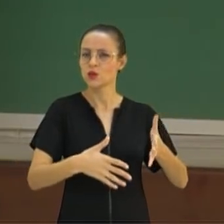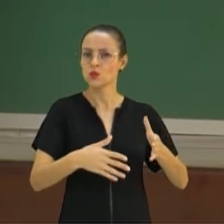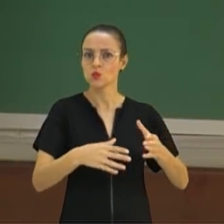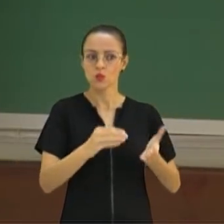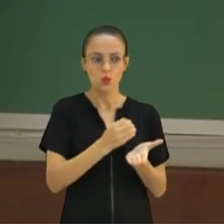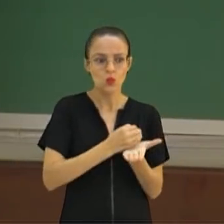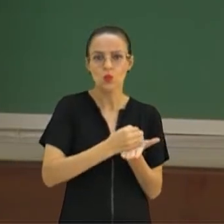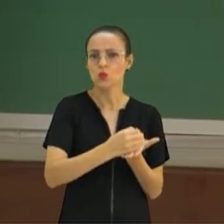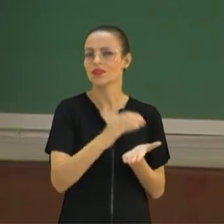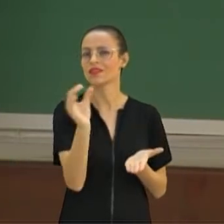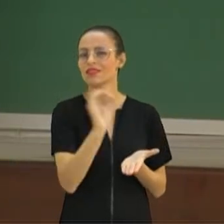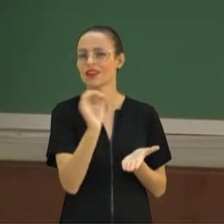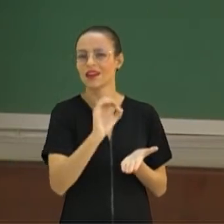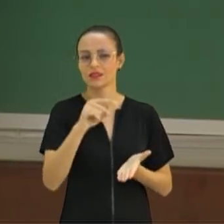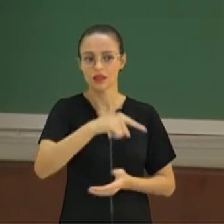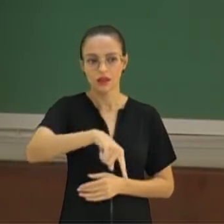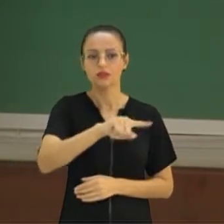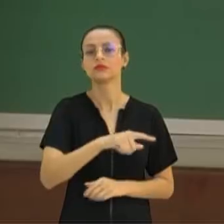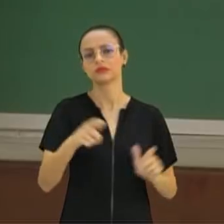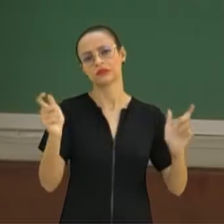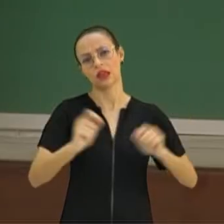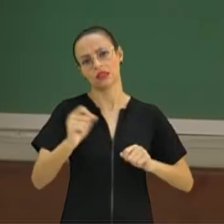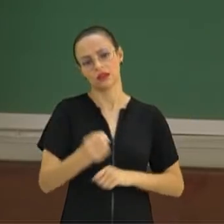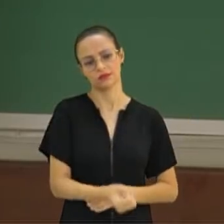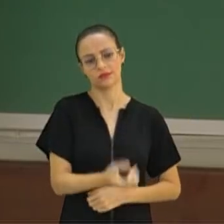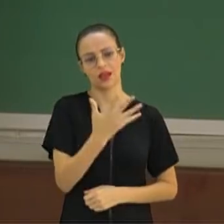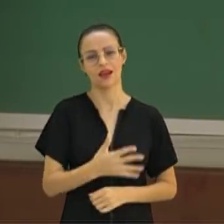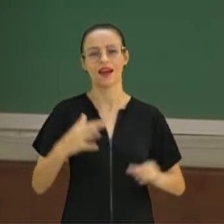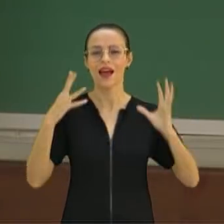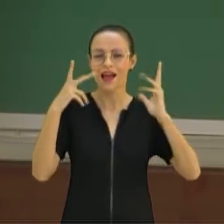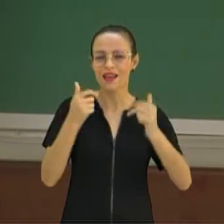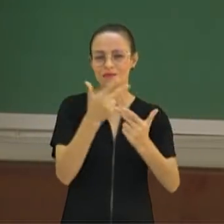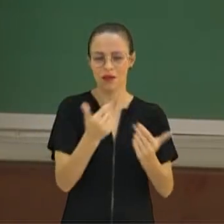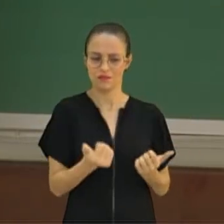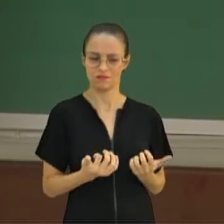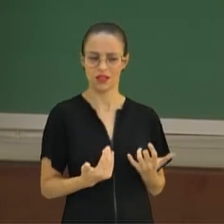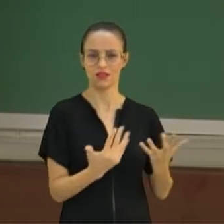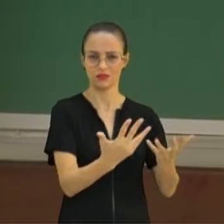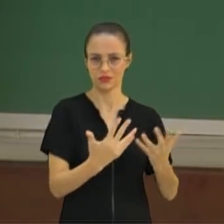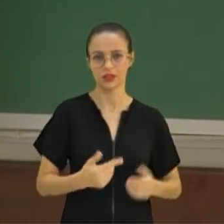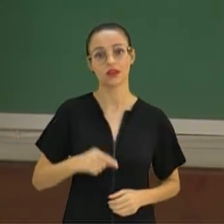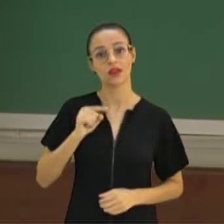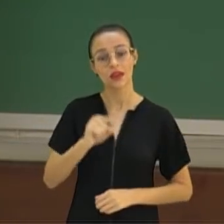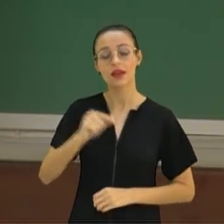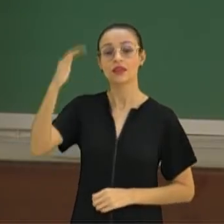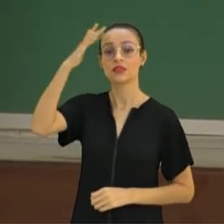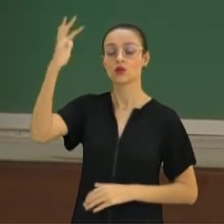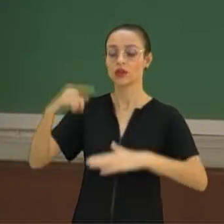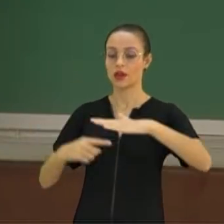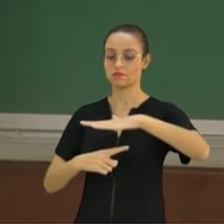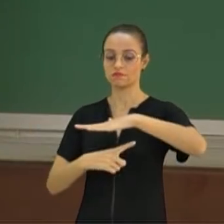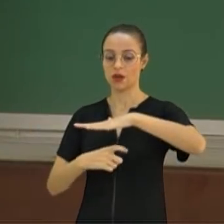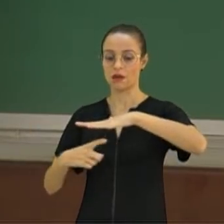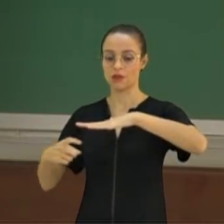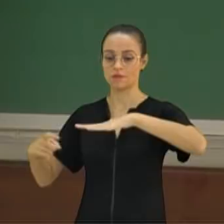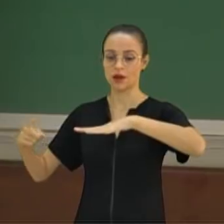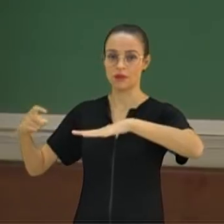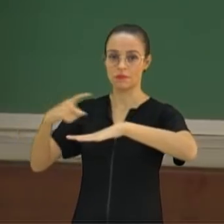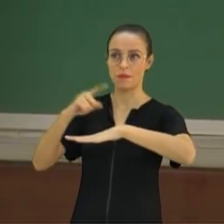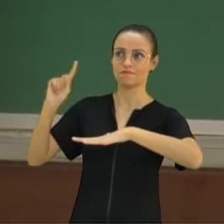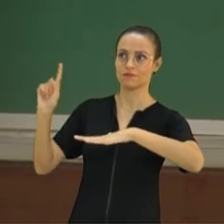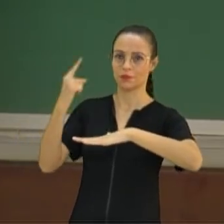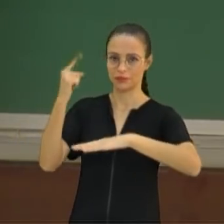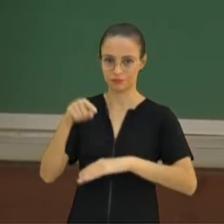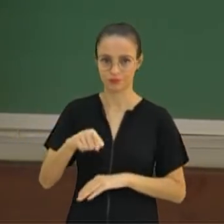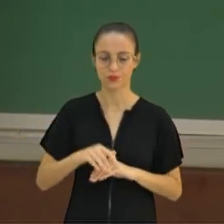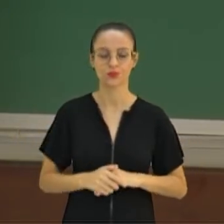que existia ali, desse origem a animais, plantas e tudo mais. Chama-se teoria da biogênese ou geração espontânea.